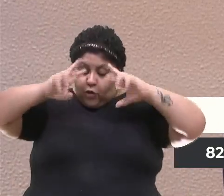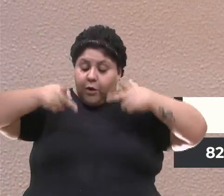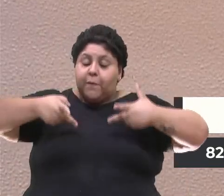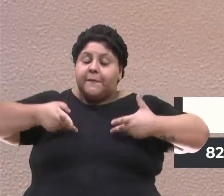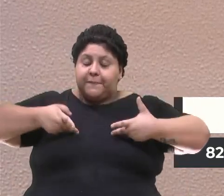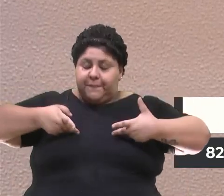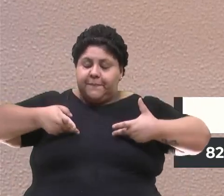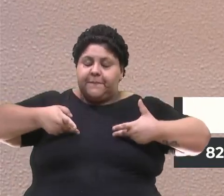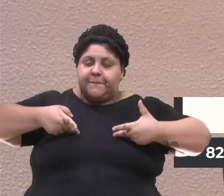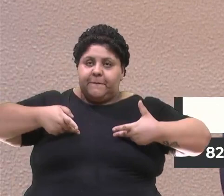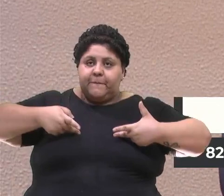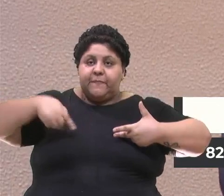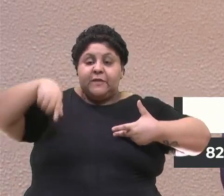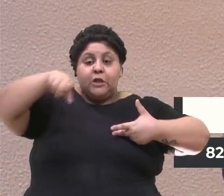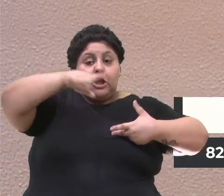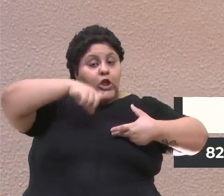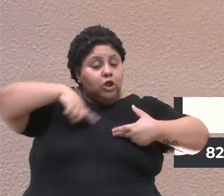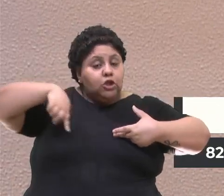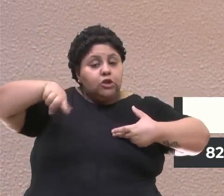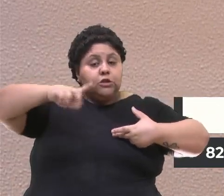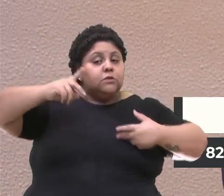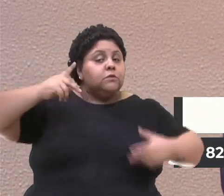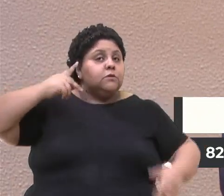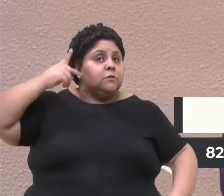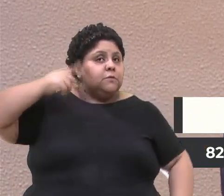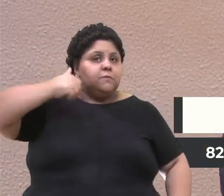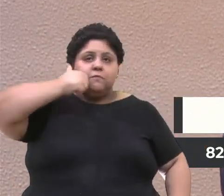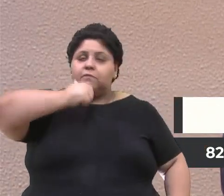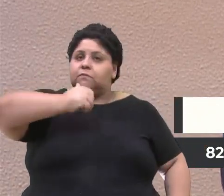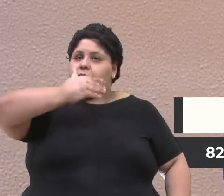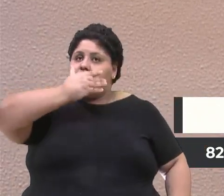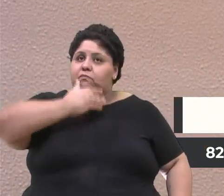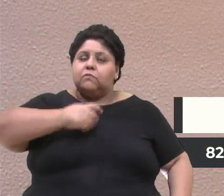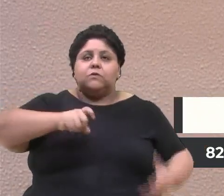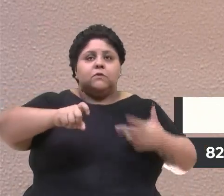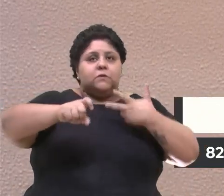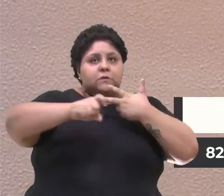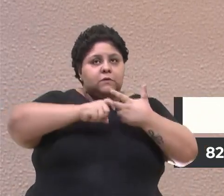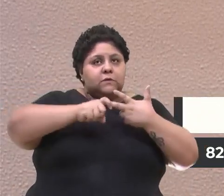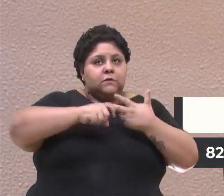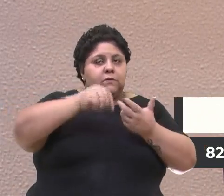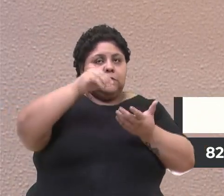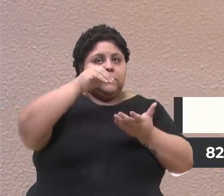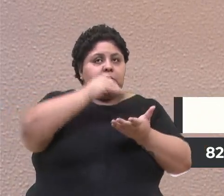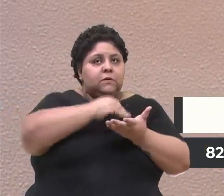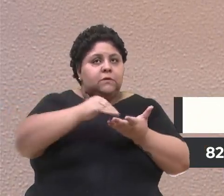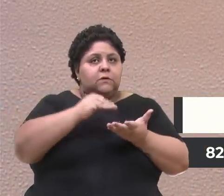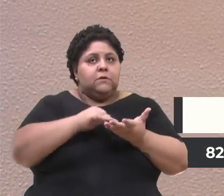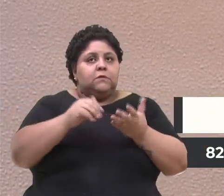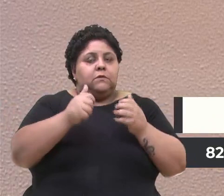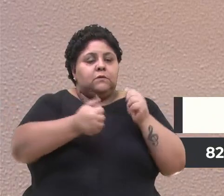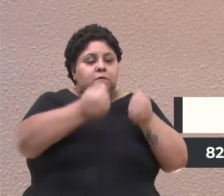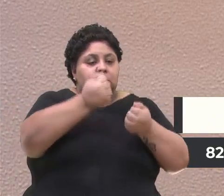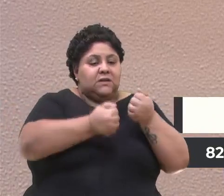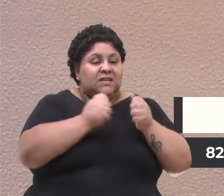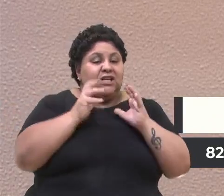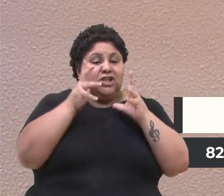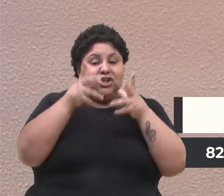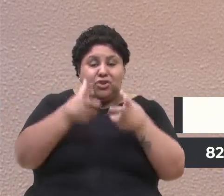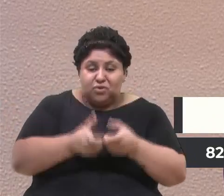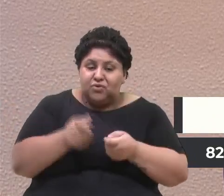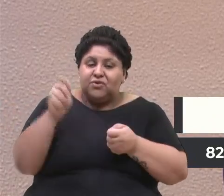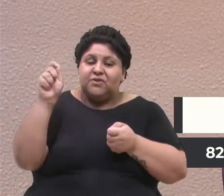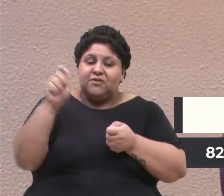que nós, vereadores, o Executivo, o secretário de Transporte e todos os envolvidos fizeram a sua